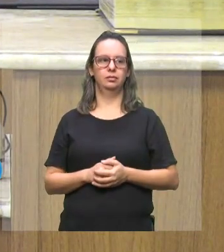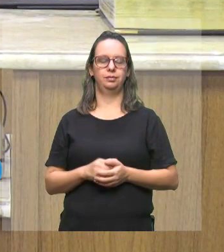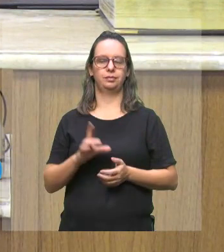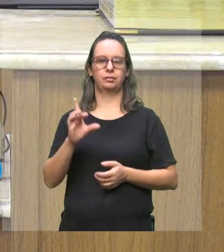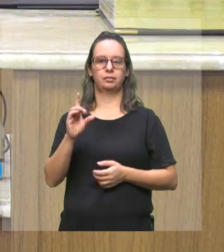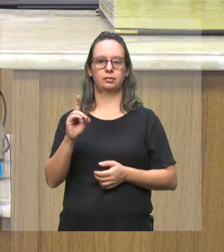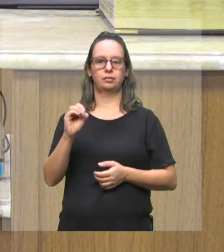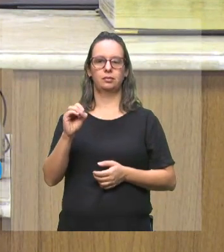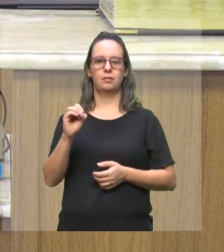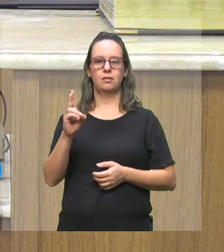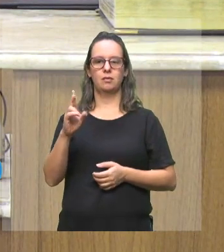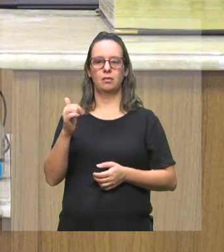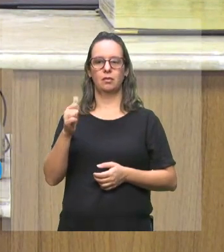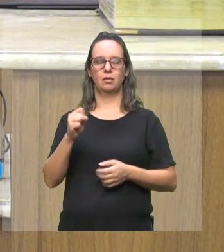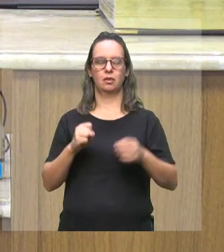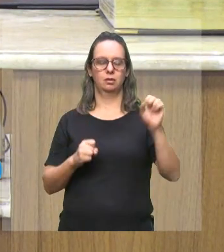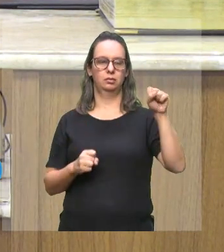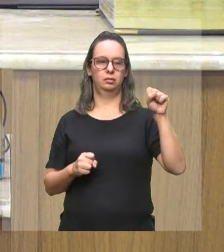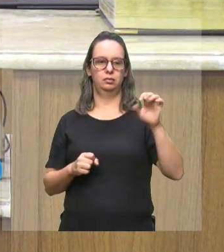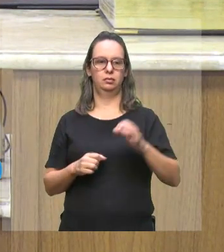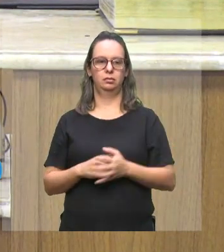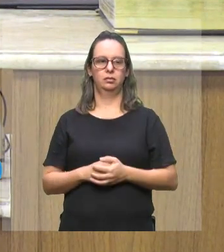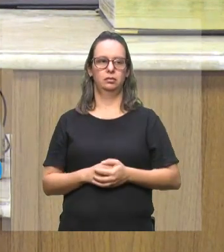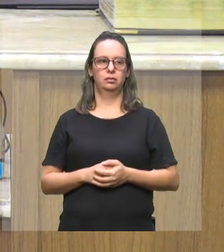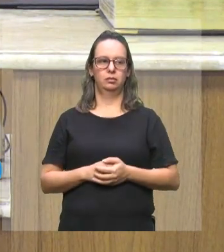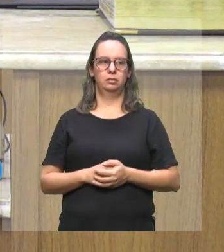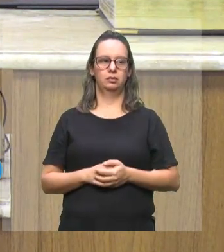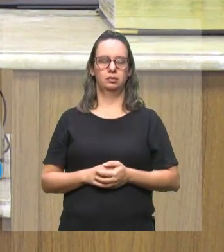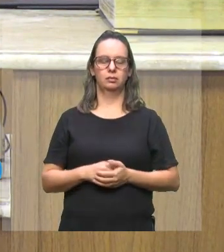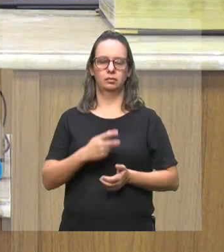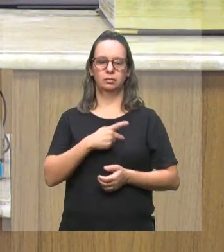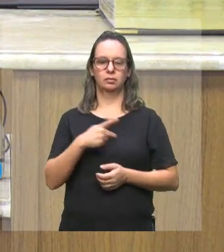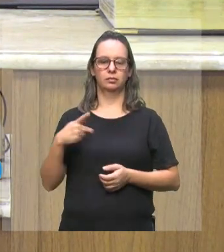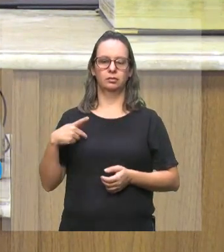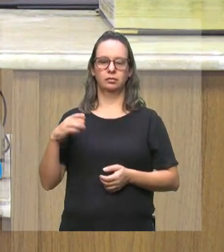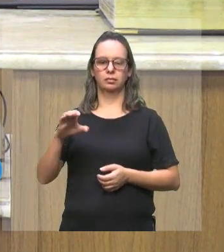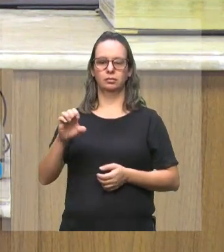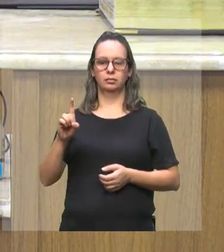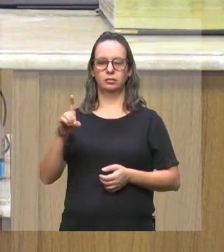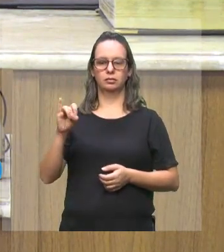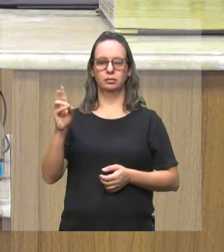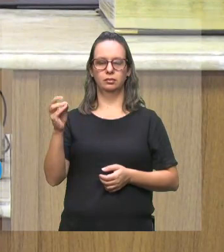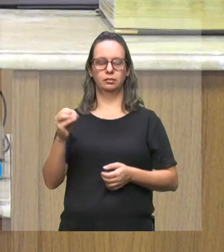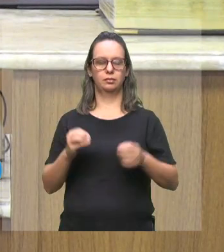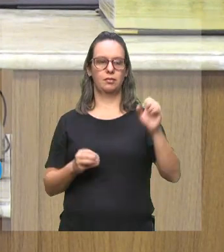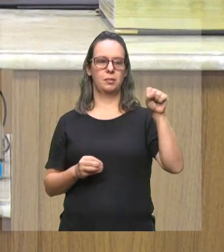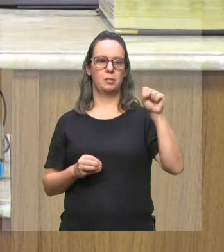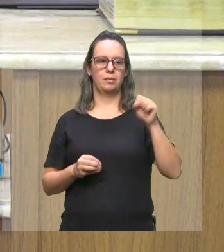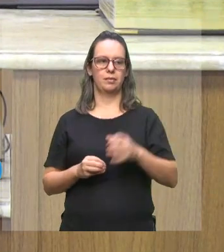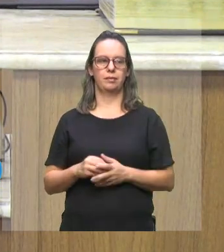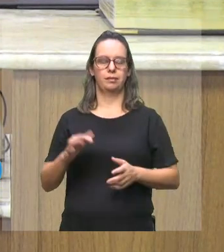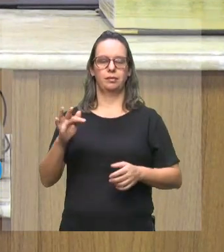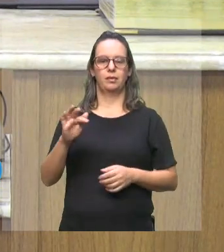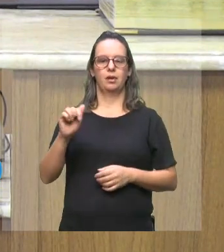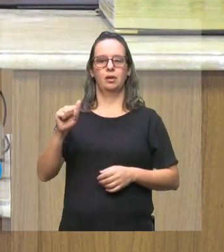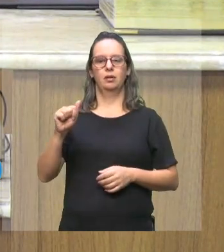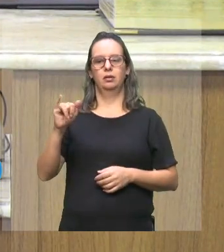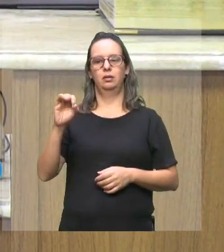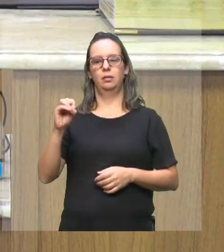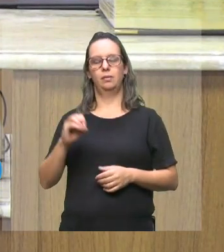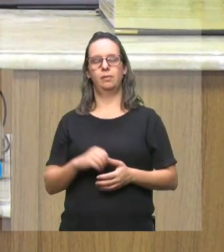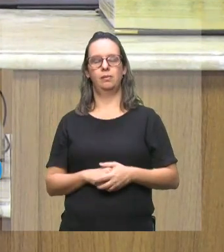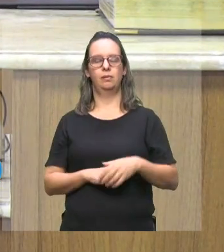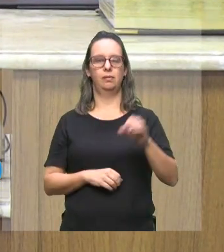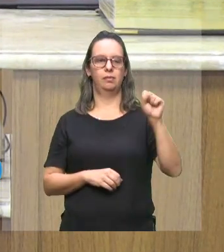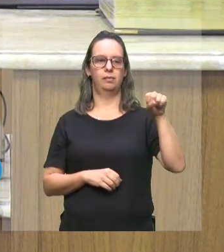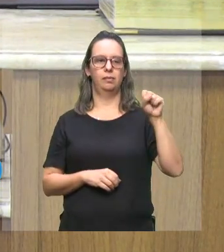Douglas Azevedo. Voto sim. Edson de Souza. Sim. Fábio Alex Nunes. Fabinho, alerta verbal,